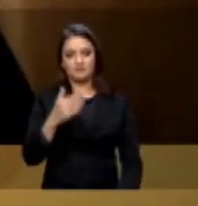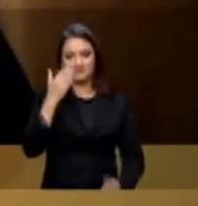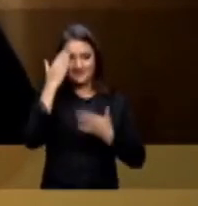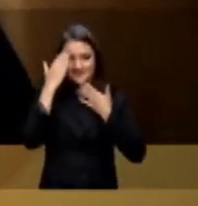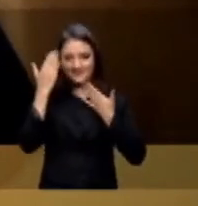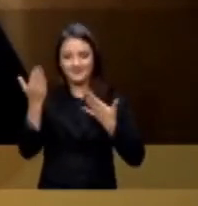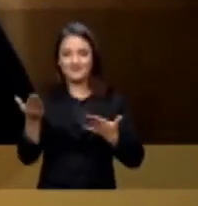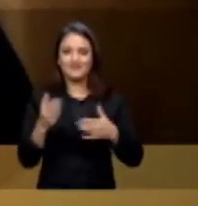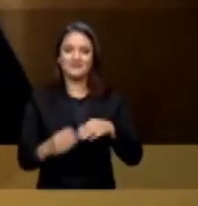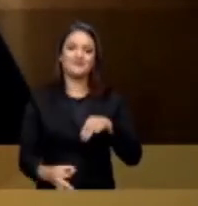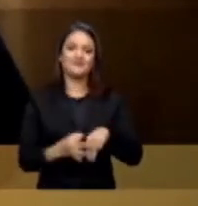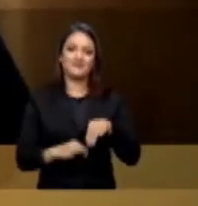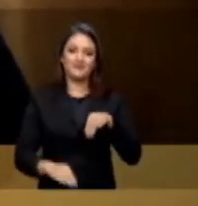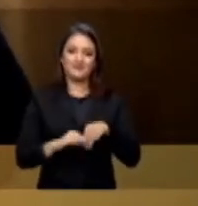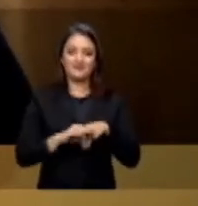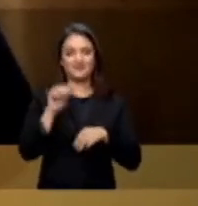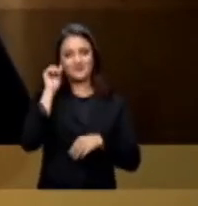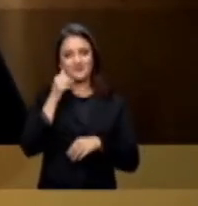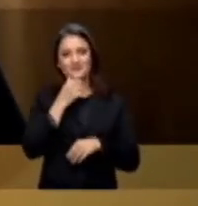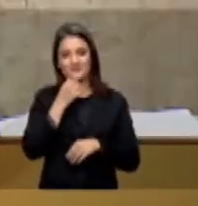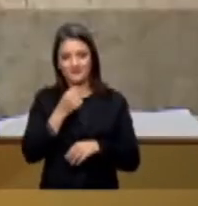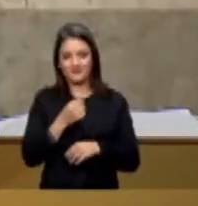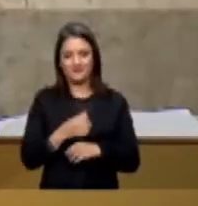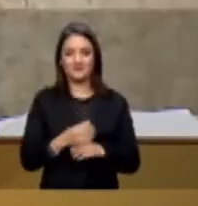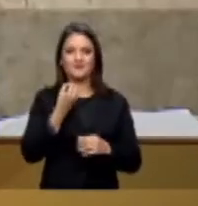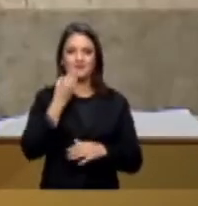Muito obrigado, senhores ministros, senhoras ministras. Uma boa tarde.